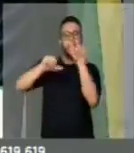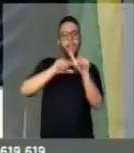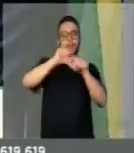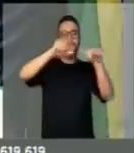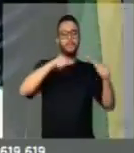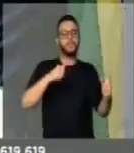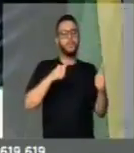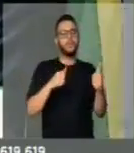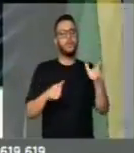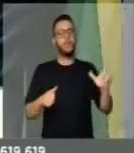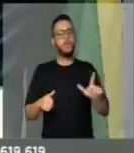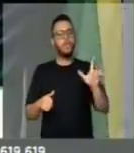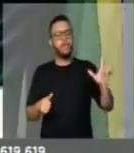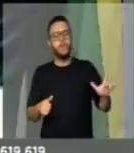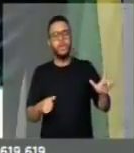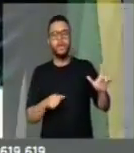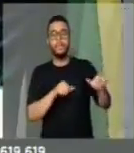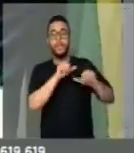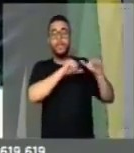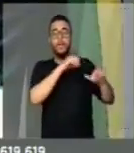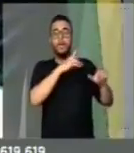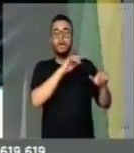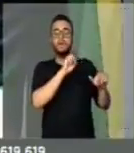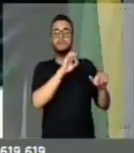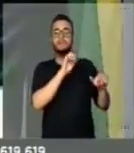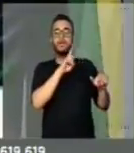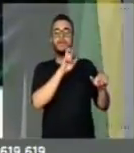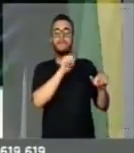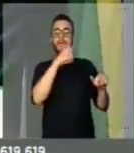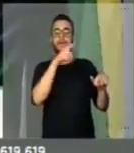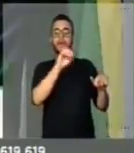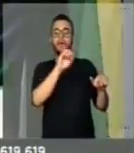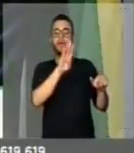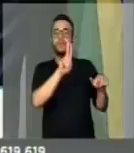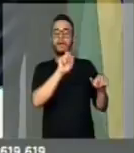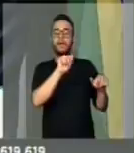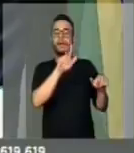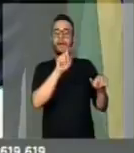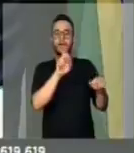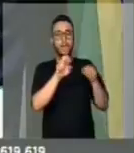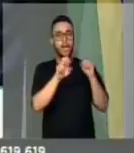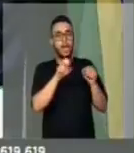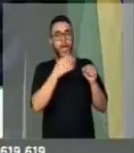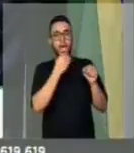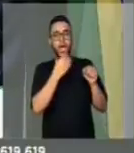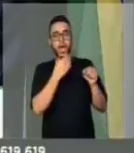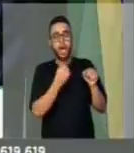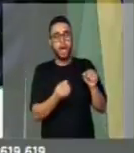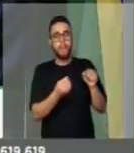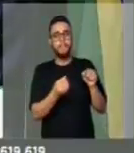O Lula trocou o Cristóvão Buarque, um educador mundialmente reconhecido,